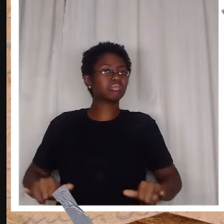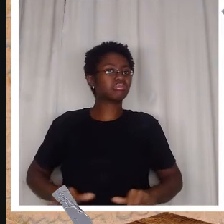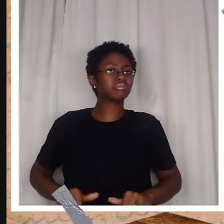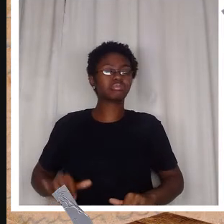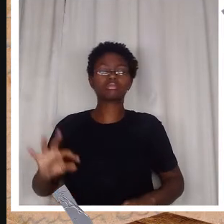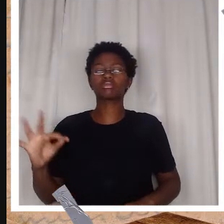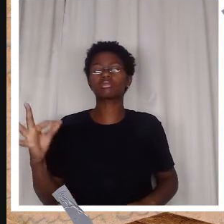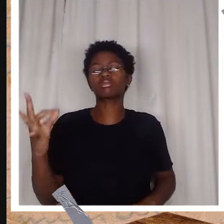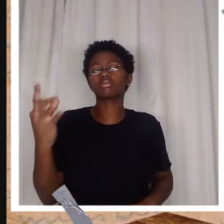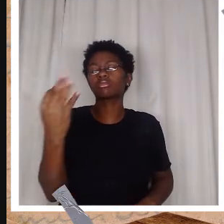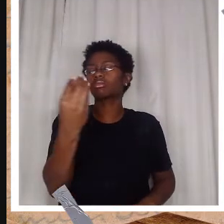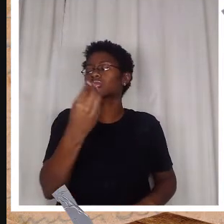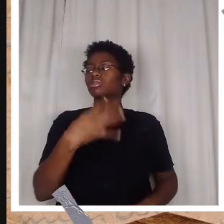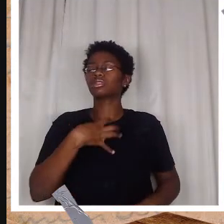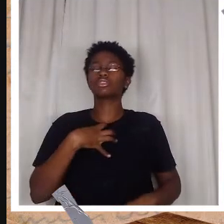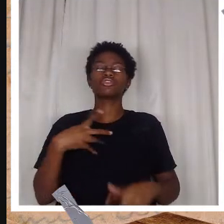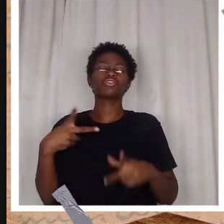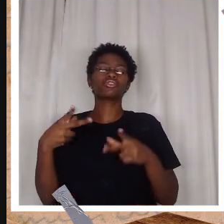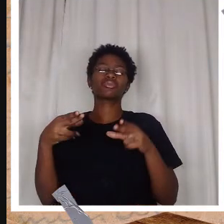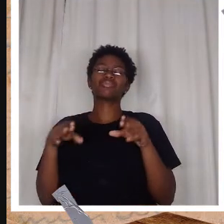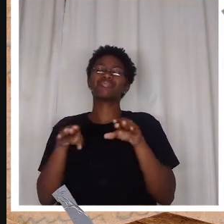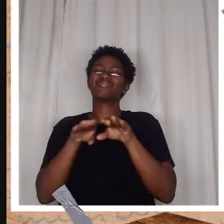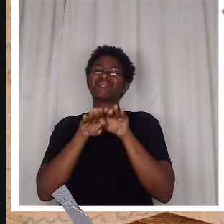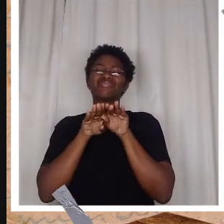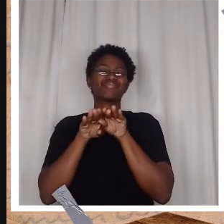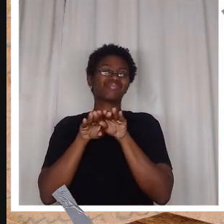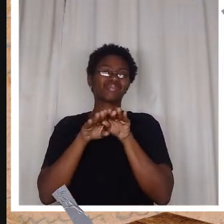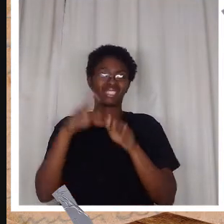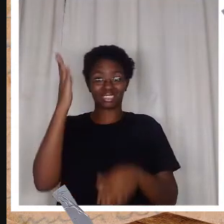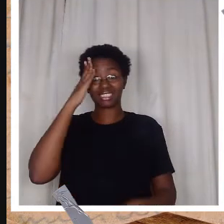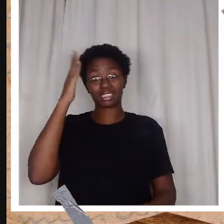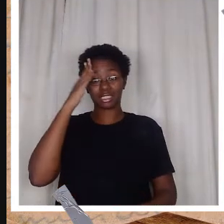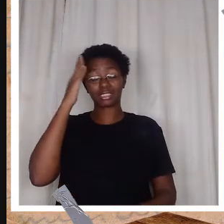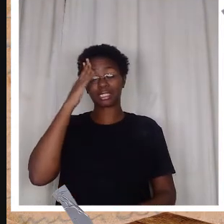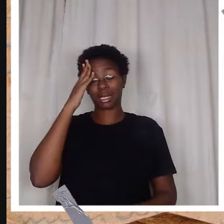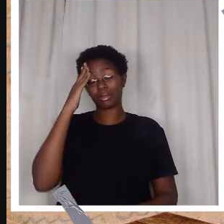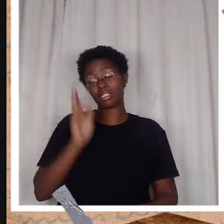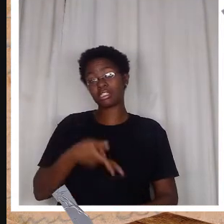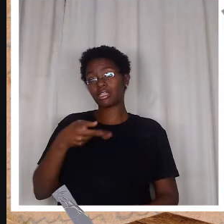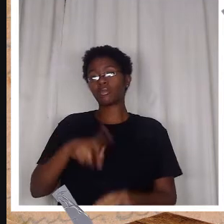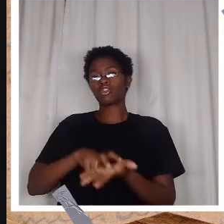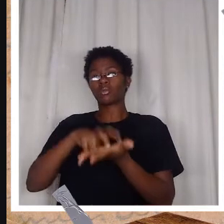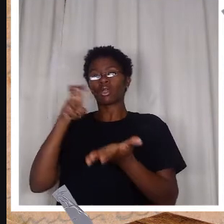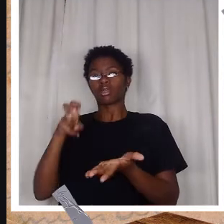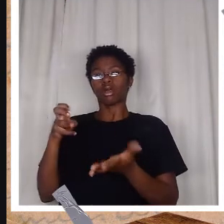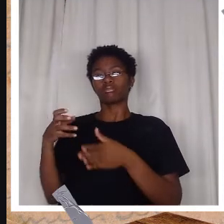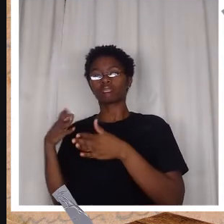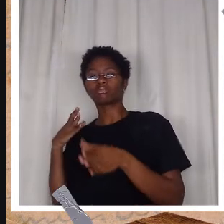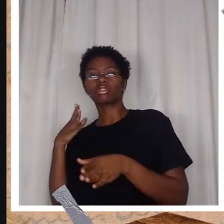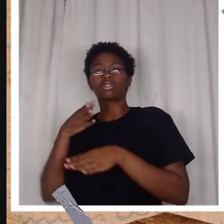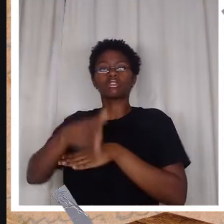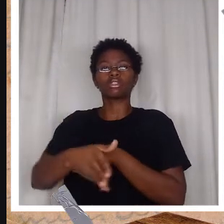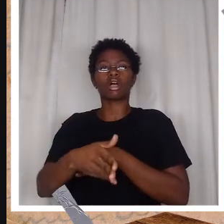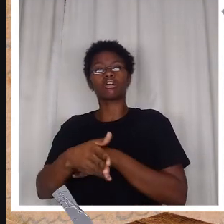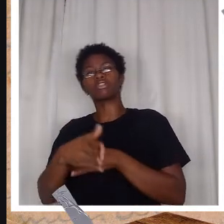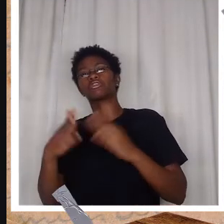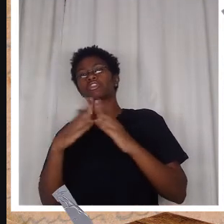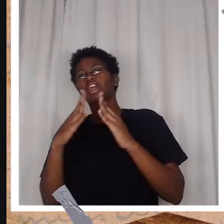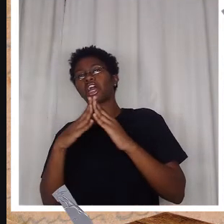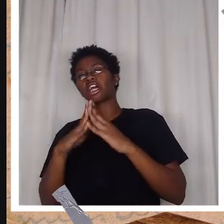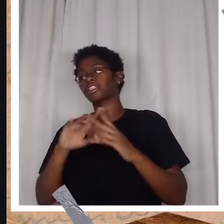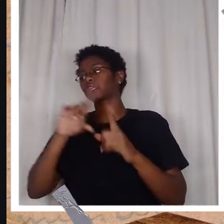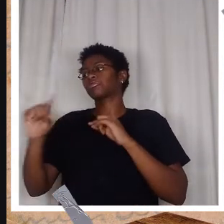nós, é uma dor daquele que sabe que toda manhã, quando sai de casa, talvez não volte, única